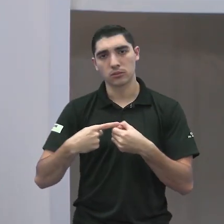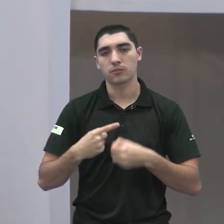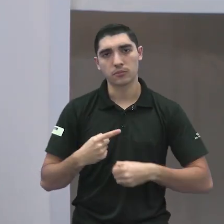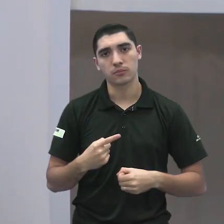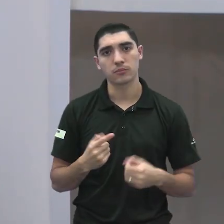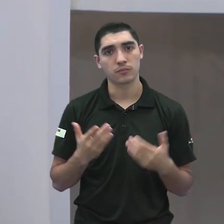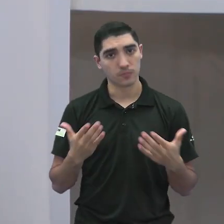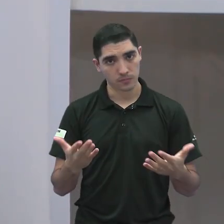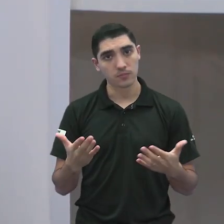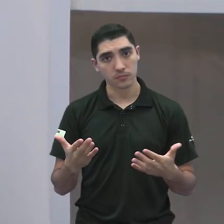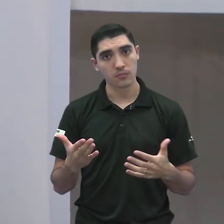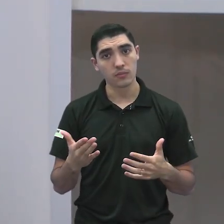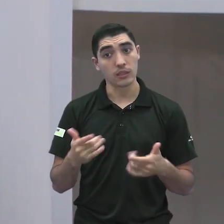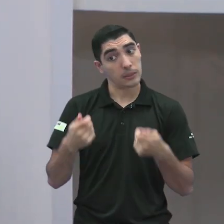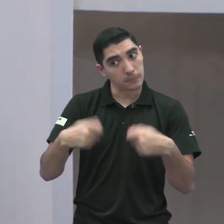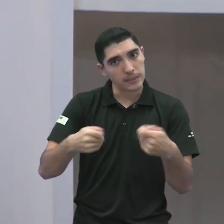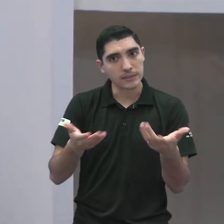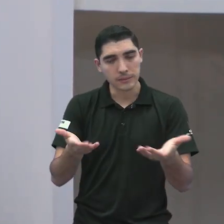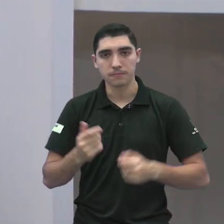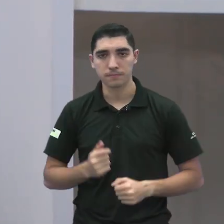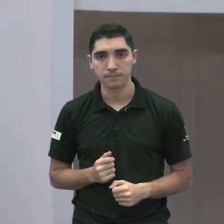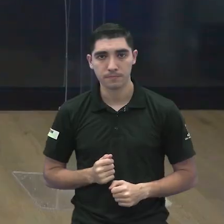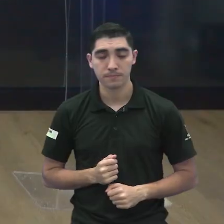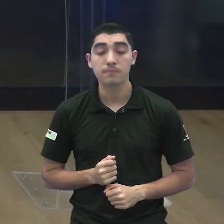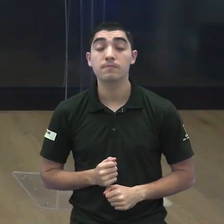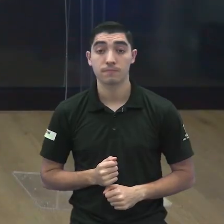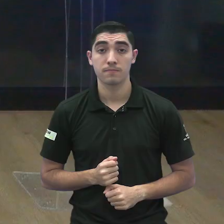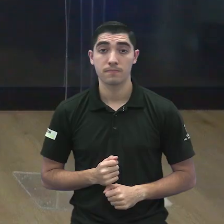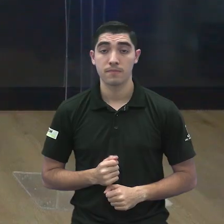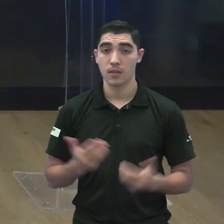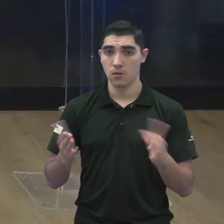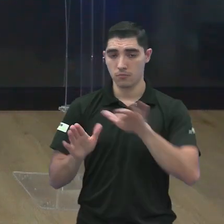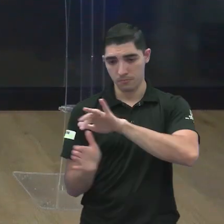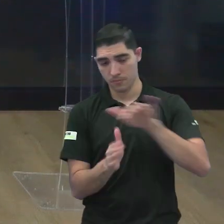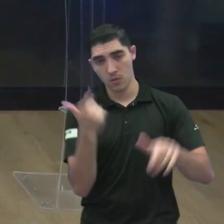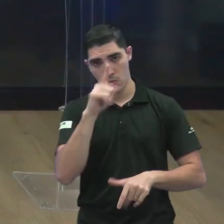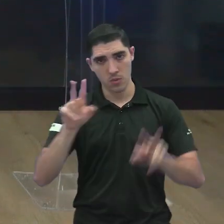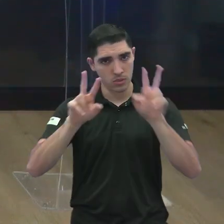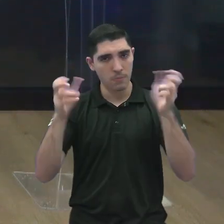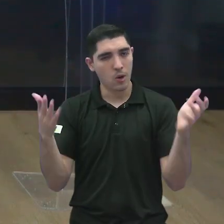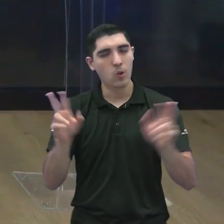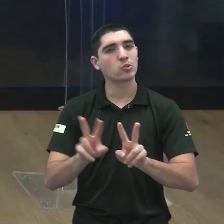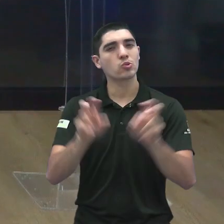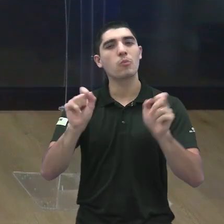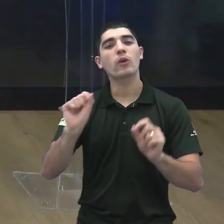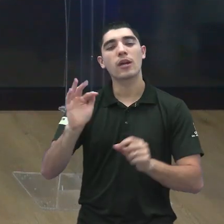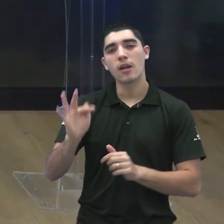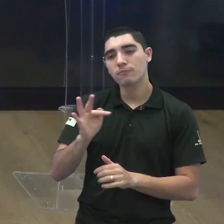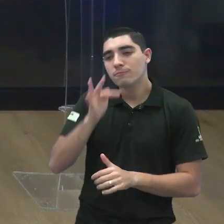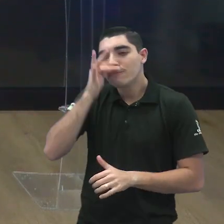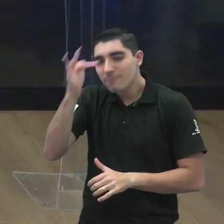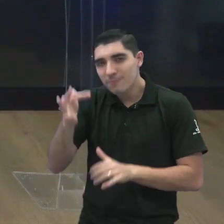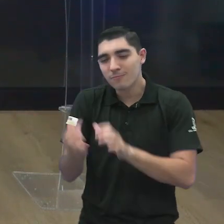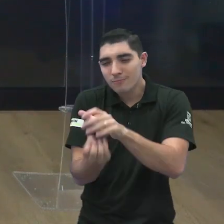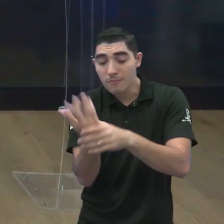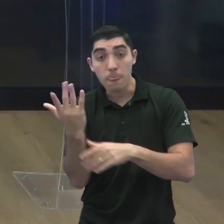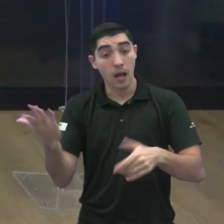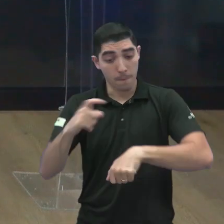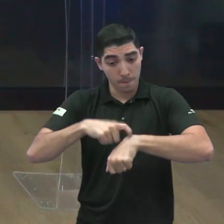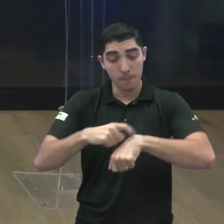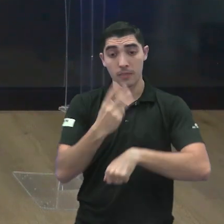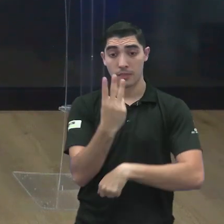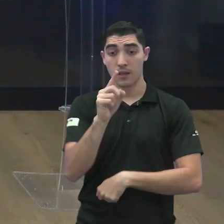toda a população que tem necessidade. Vamos mudar de assunto e falar de primavera? Daqui a pouco,